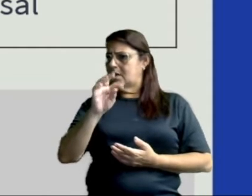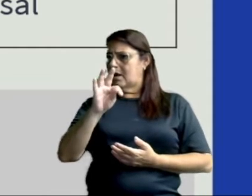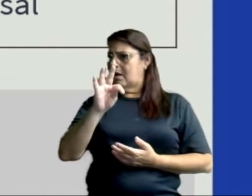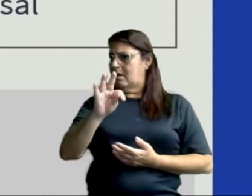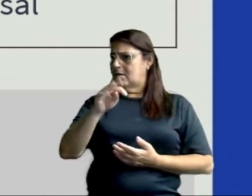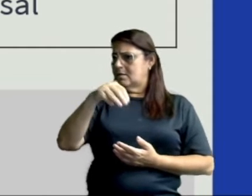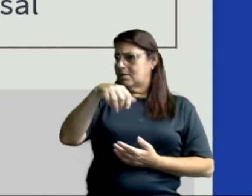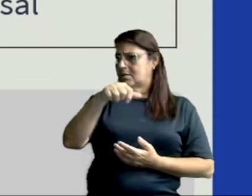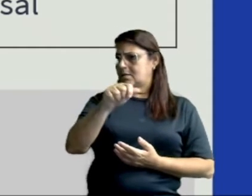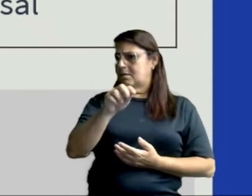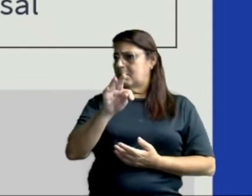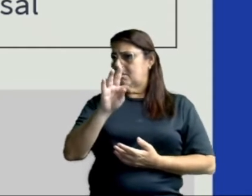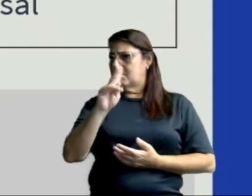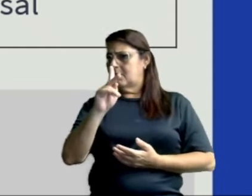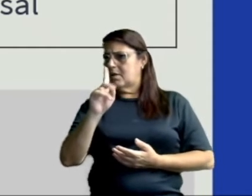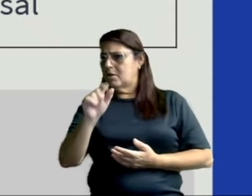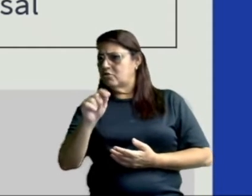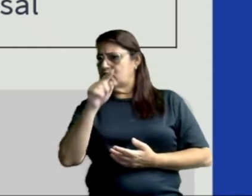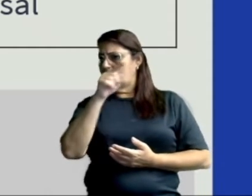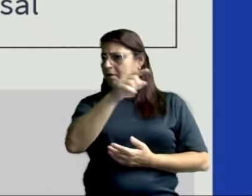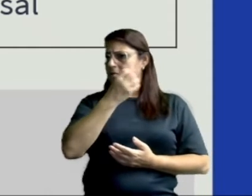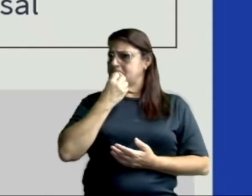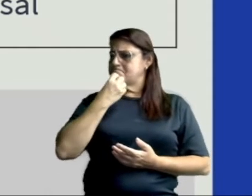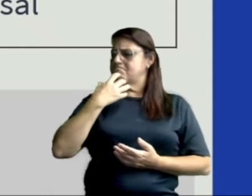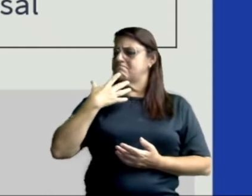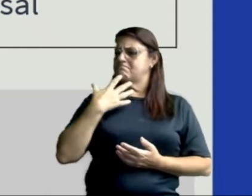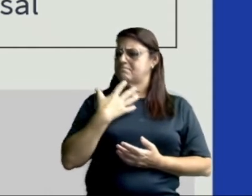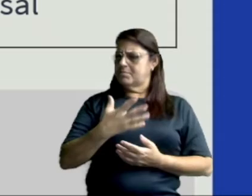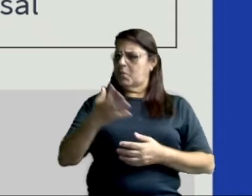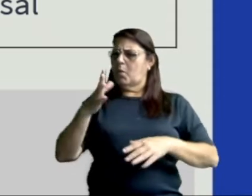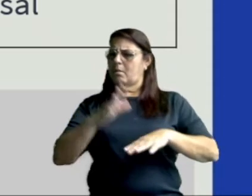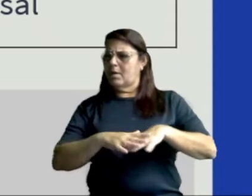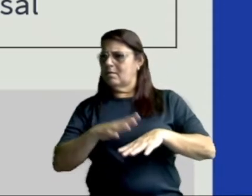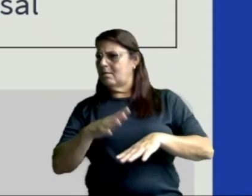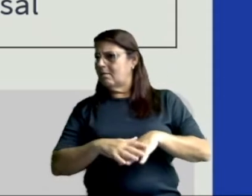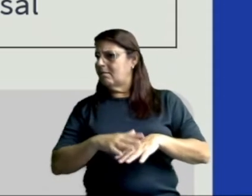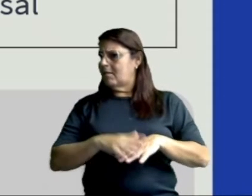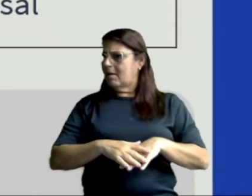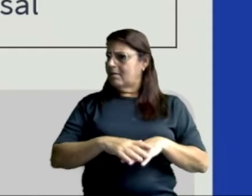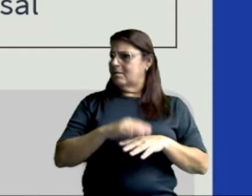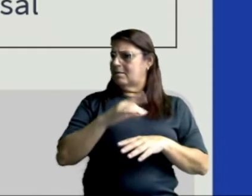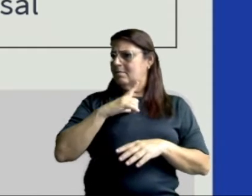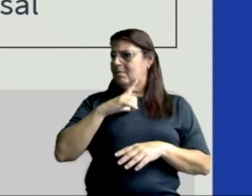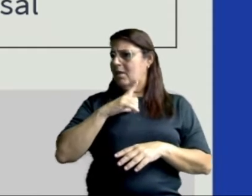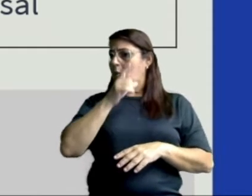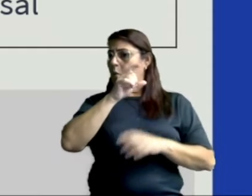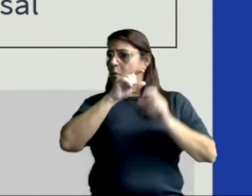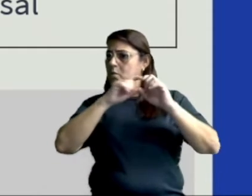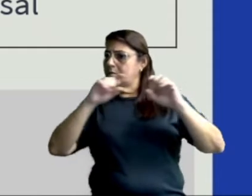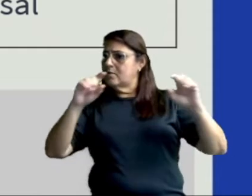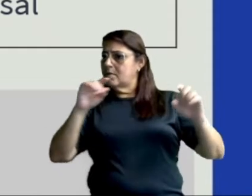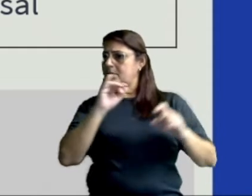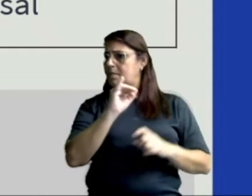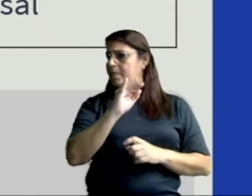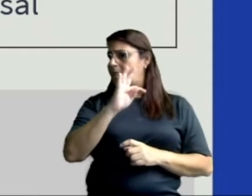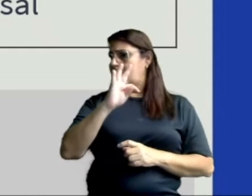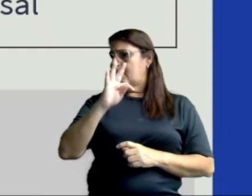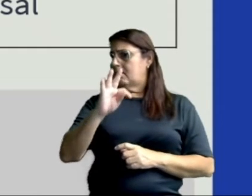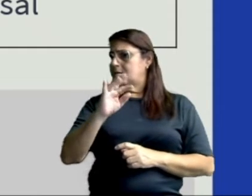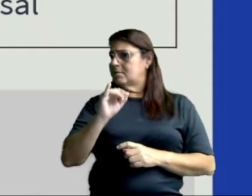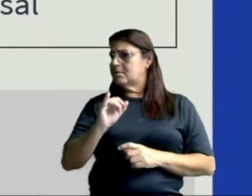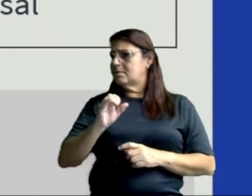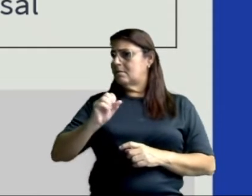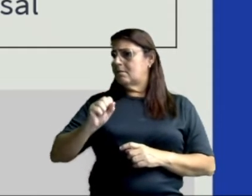Indo agora lá para cima, nós temos o exemplo aí com it. E o verbo to be is. It is a cup